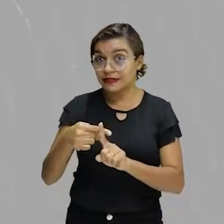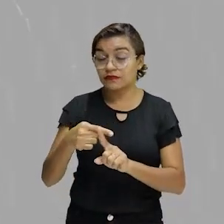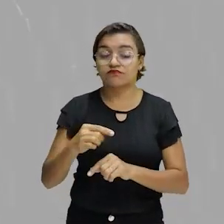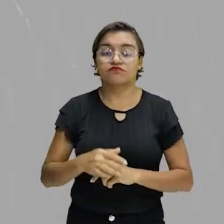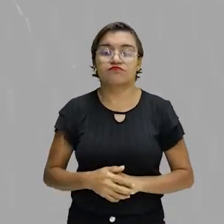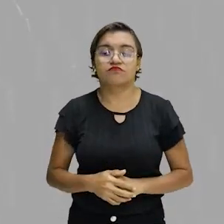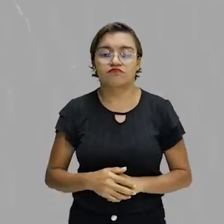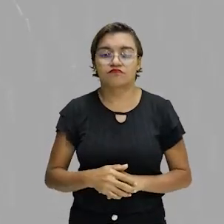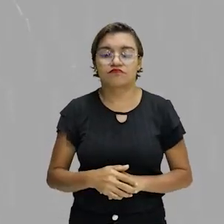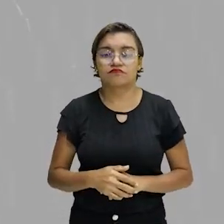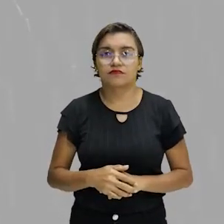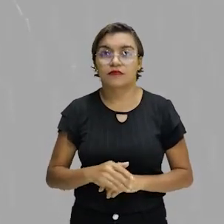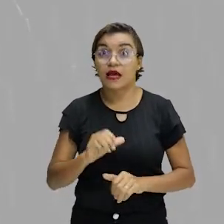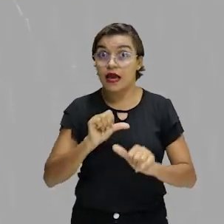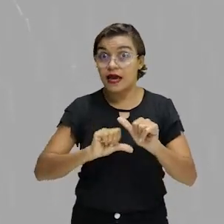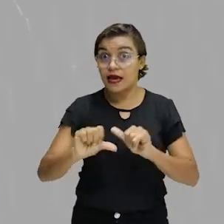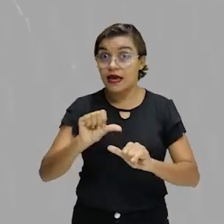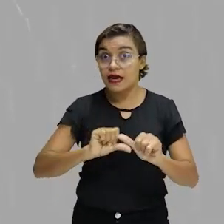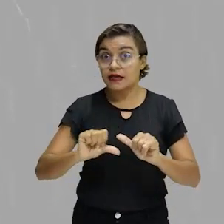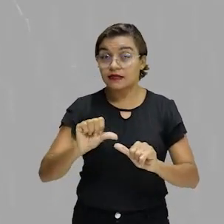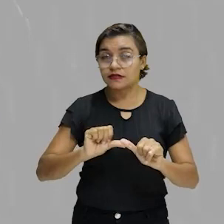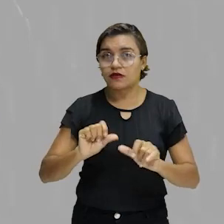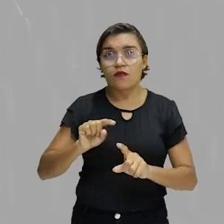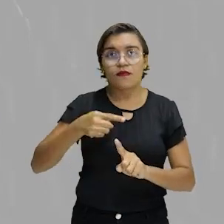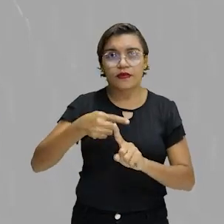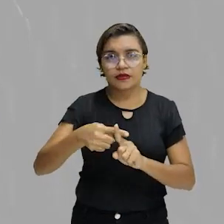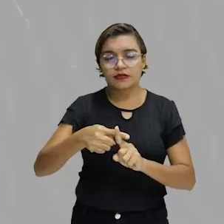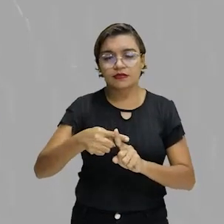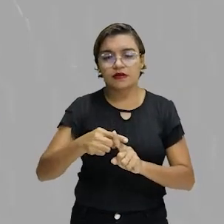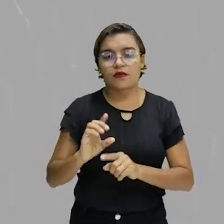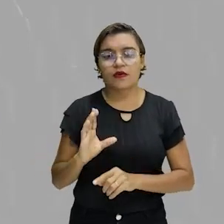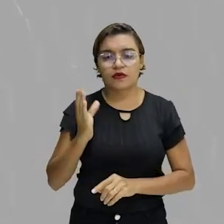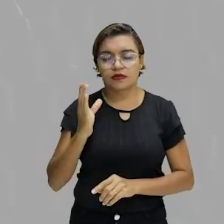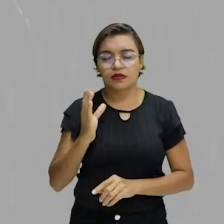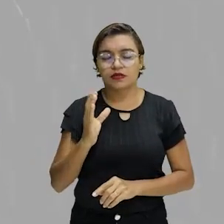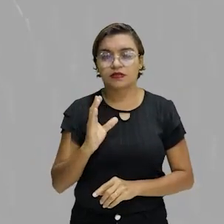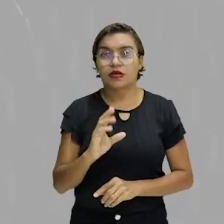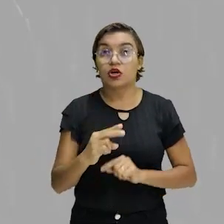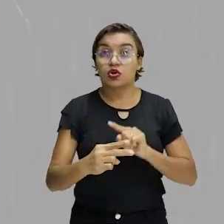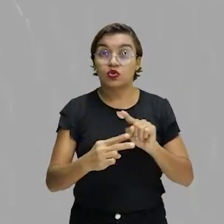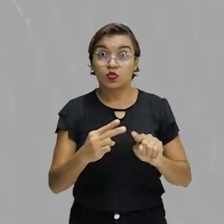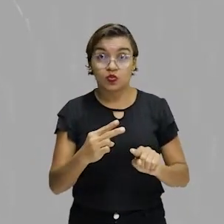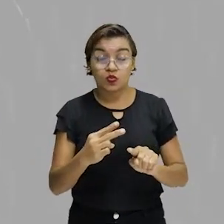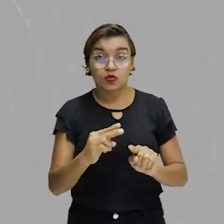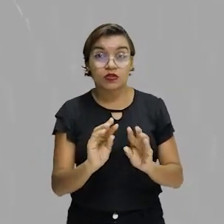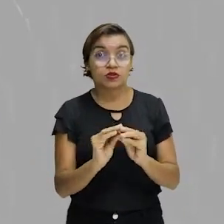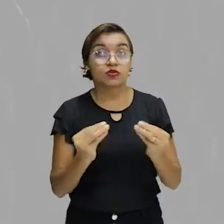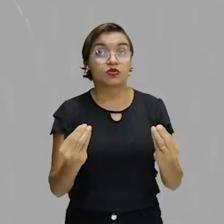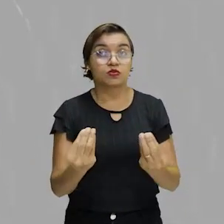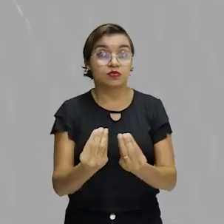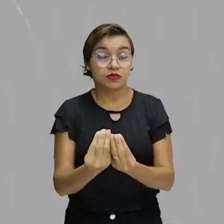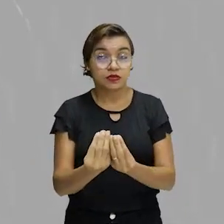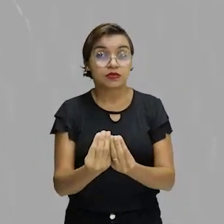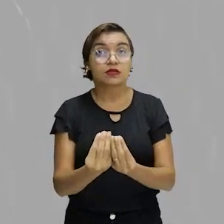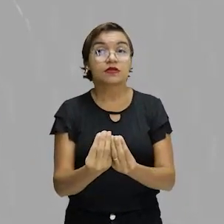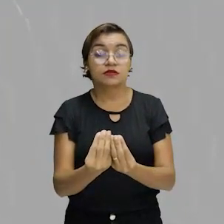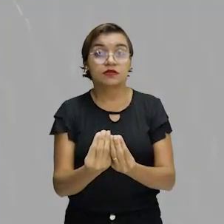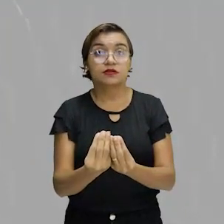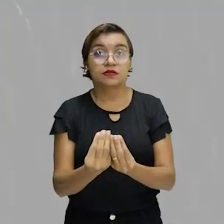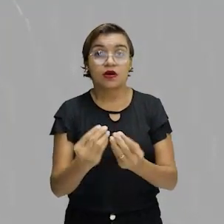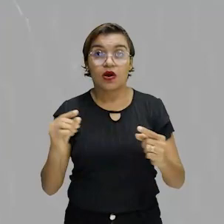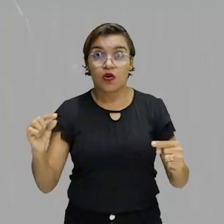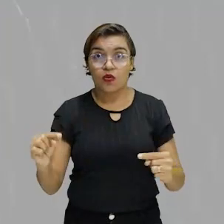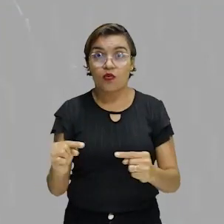reação de síntese eh acontece quando duas ou mais substâncias dois ou mais reagentes vão se